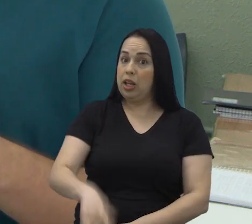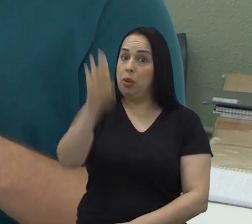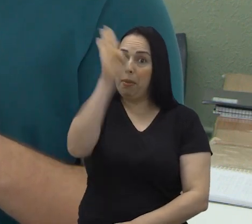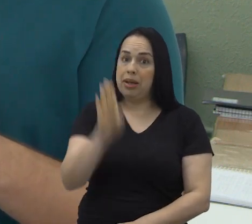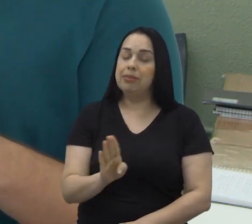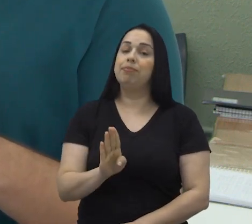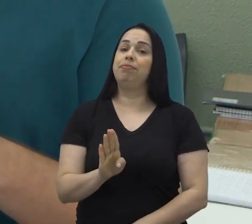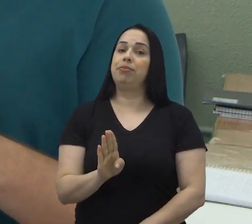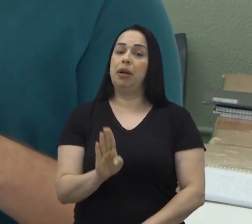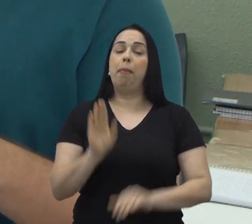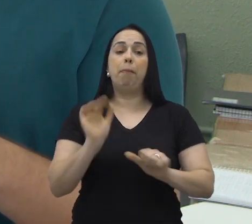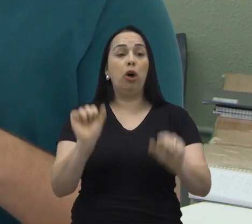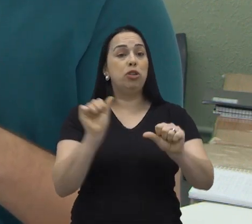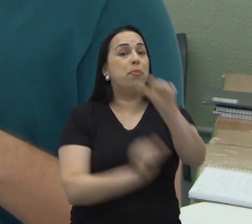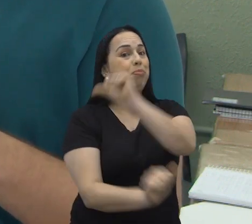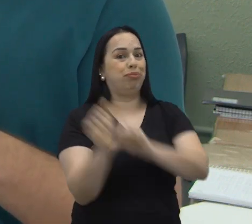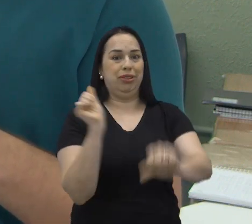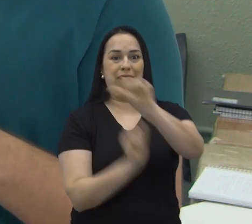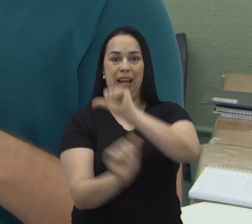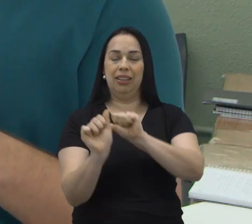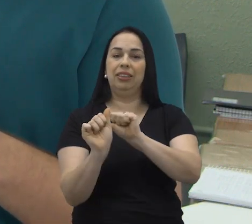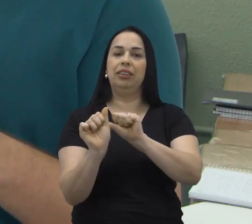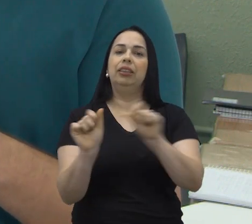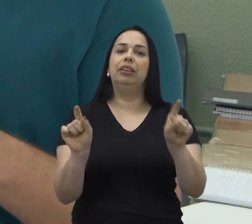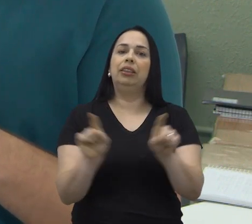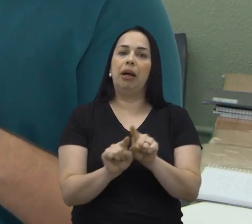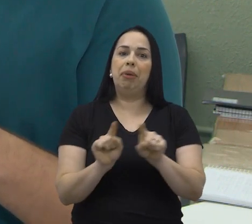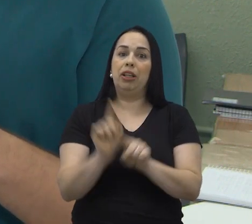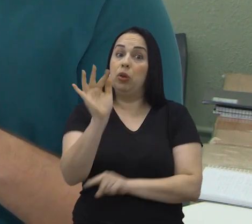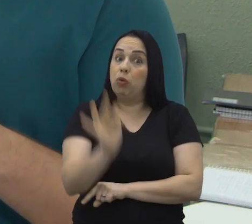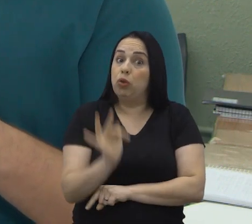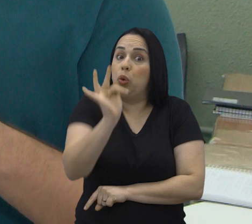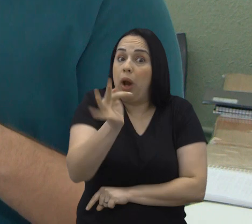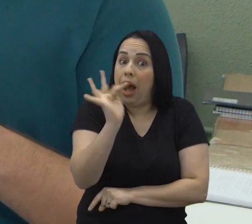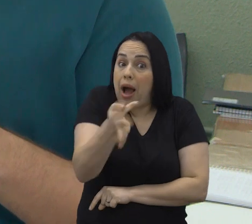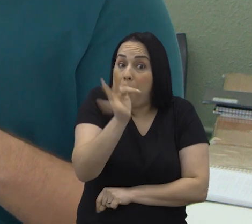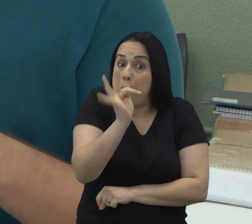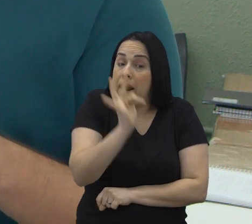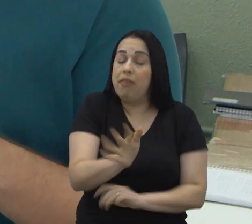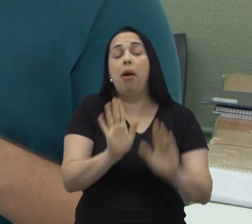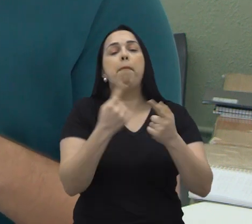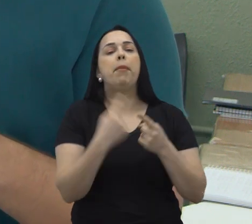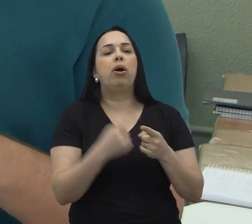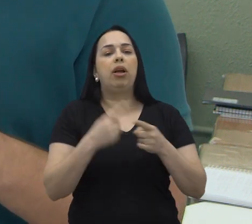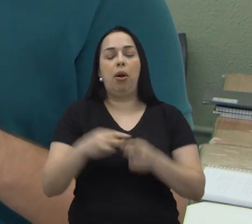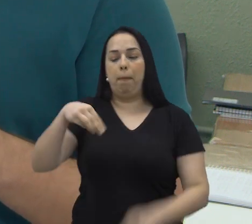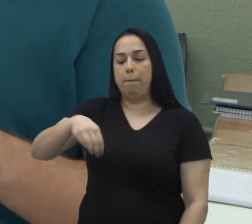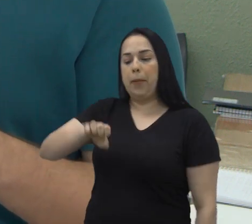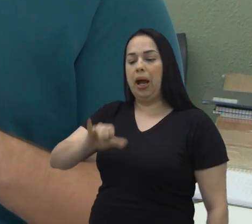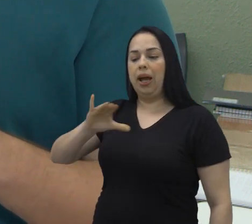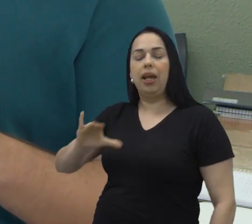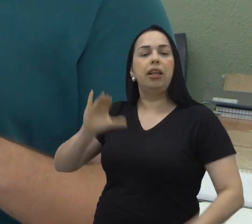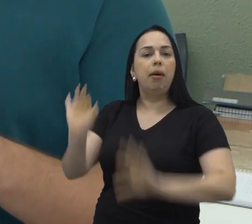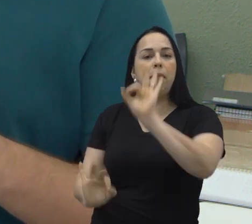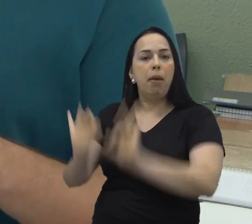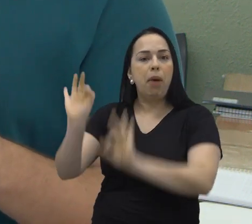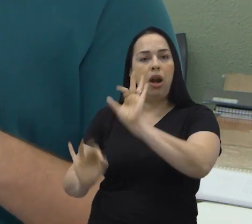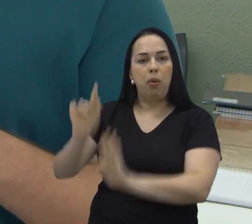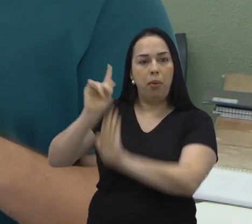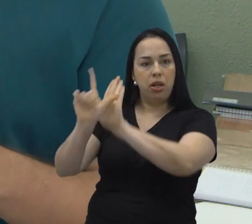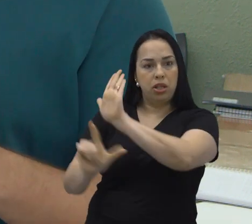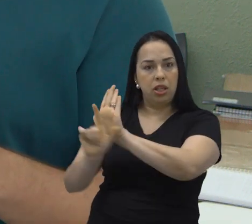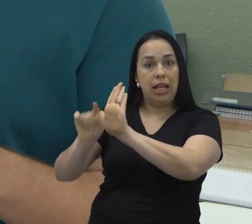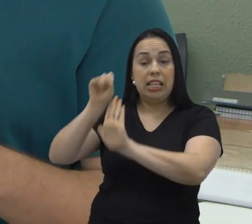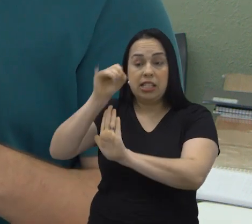nas escolas brasileiras pode passar por uma mudança significativa e em um futuro próximo. Isso porque o MEC